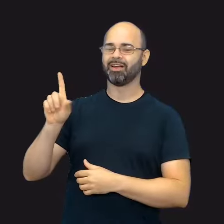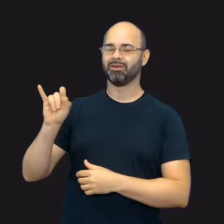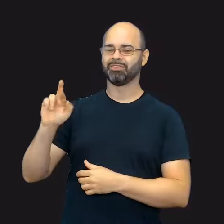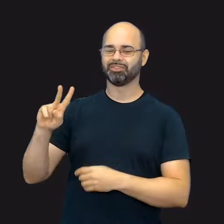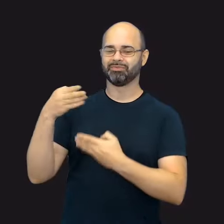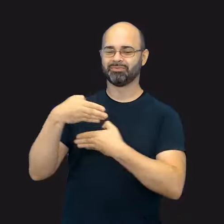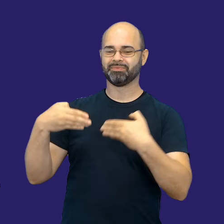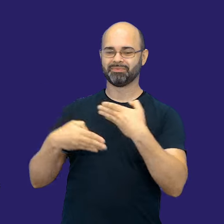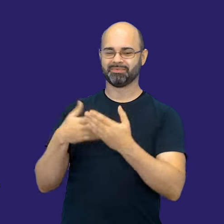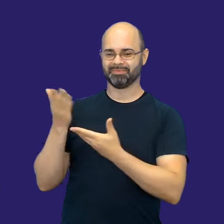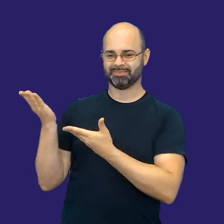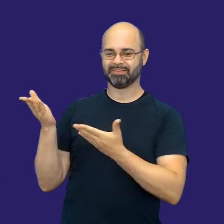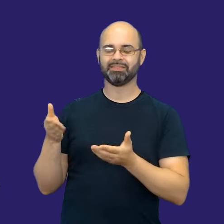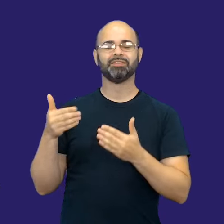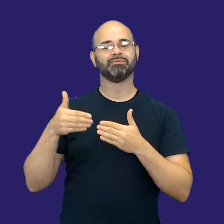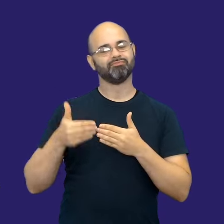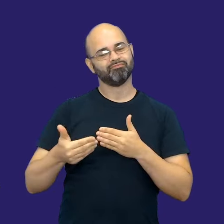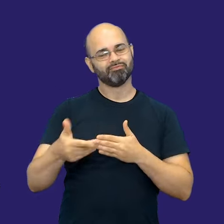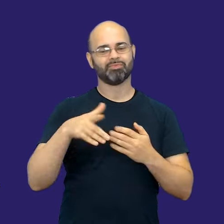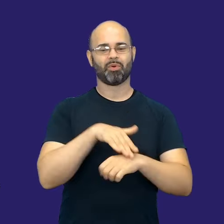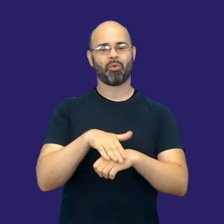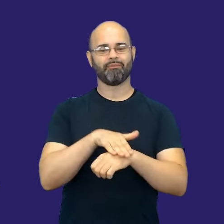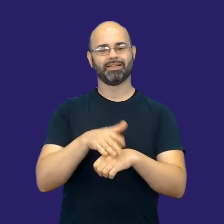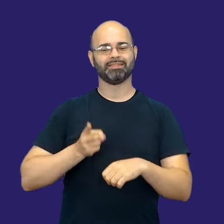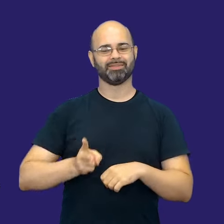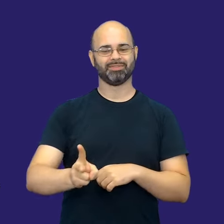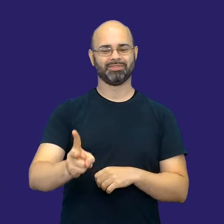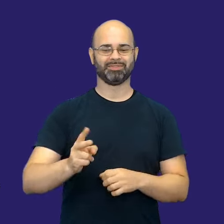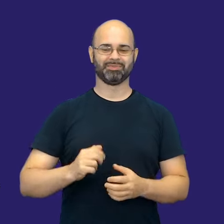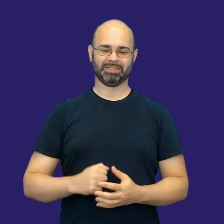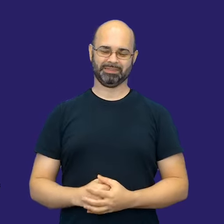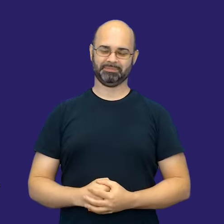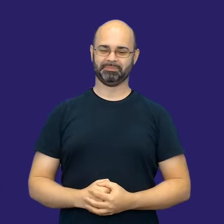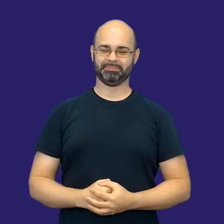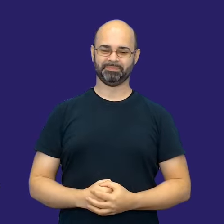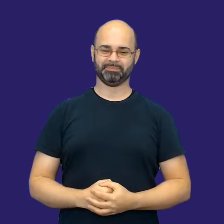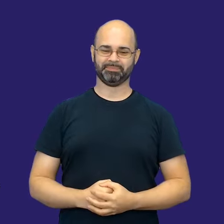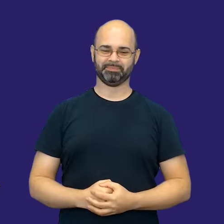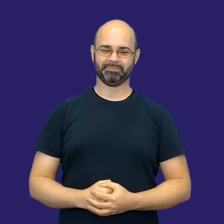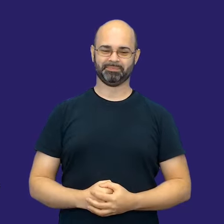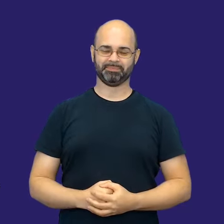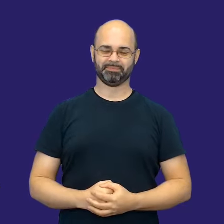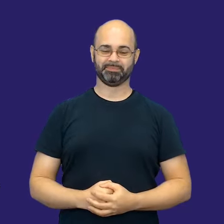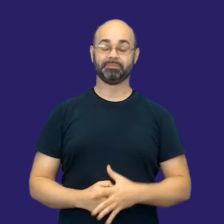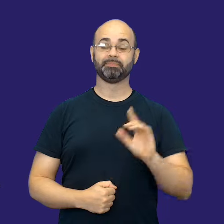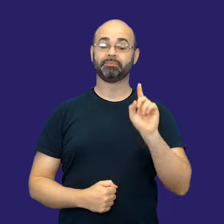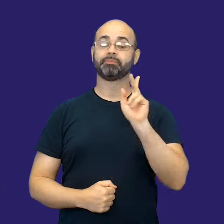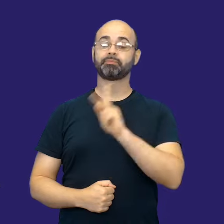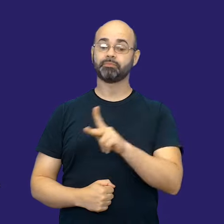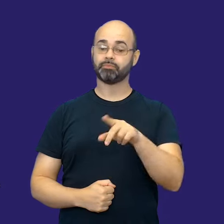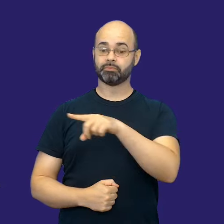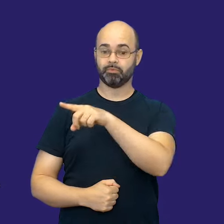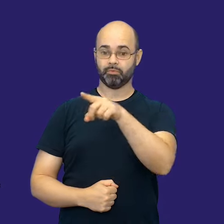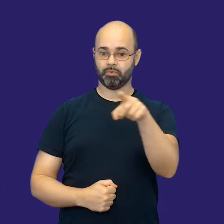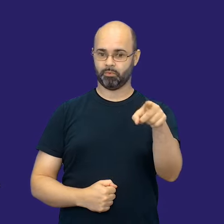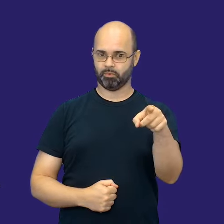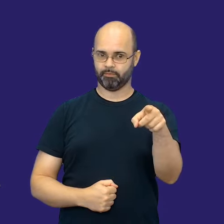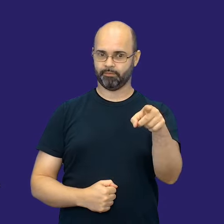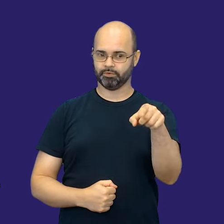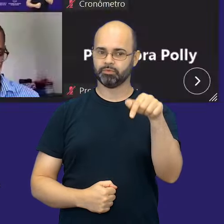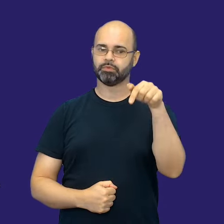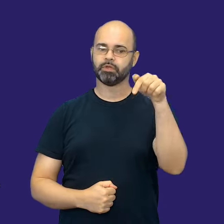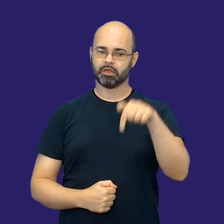dar andamento à nossa conversa de hoje. Caros professores, nós estamos aqui, né,